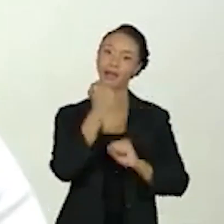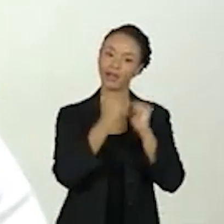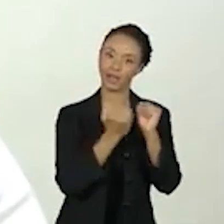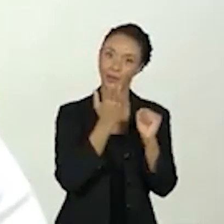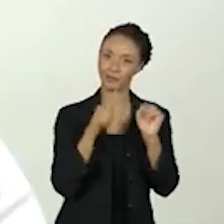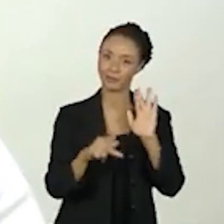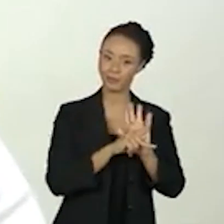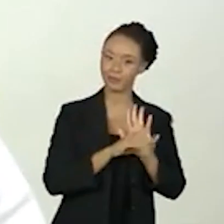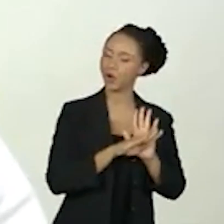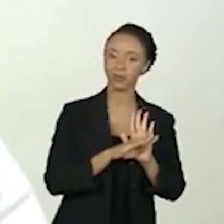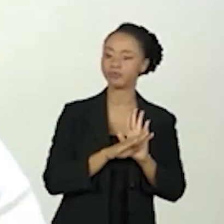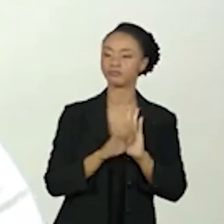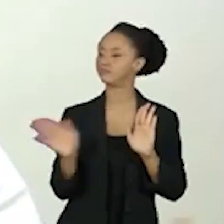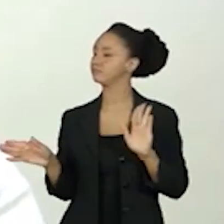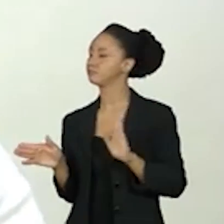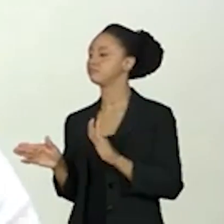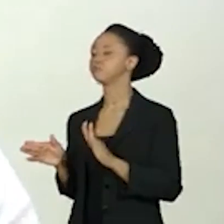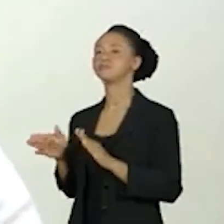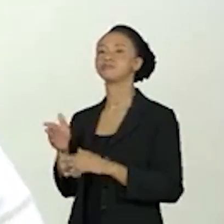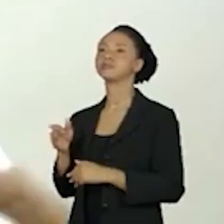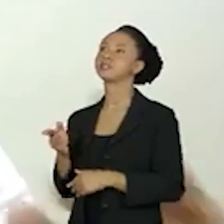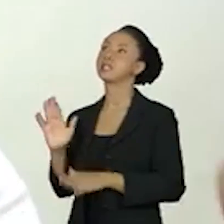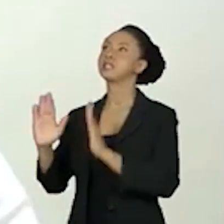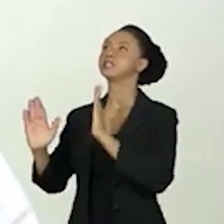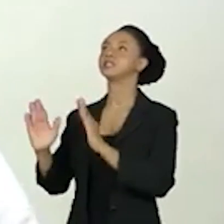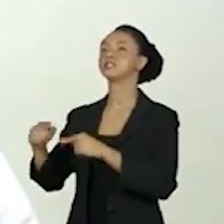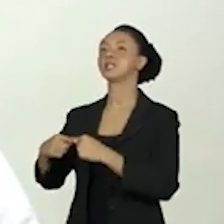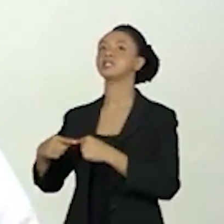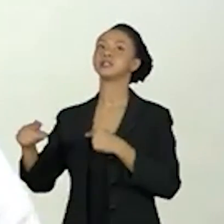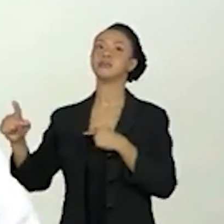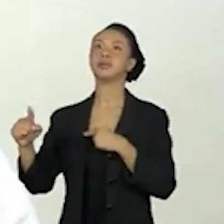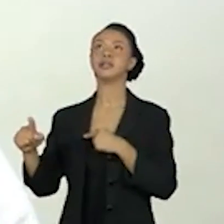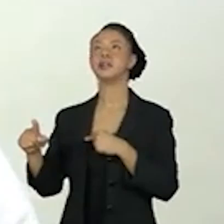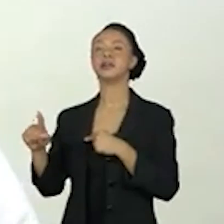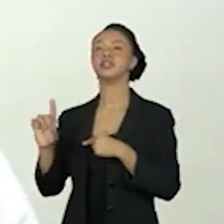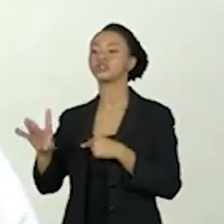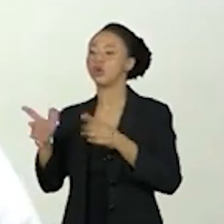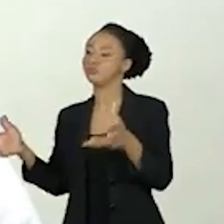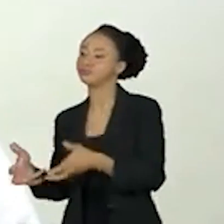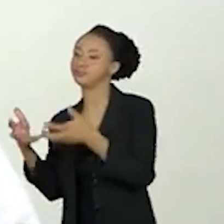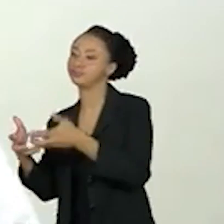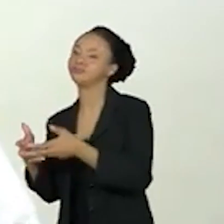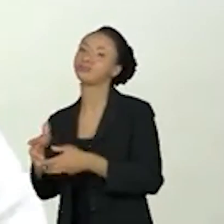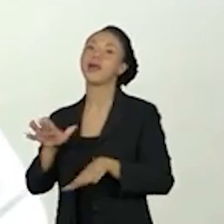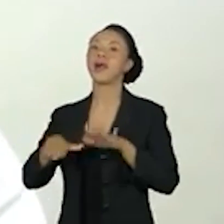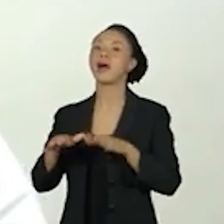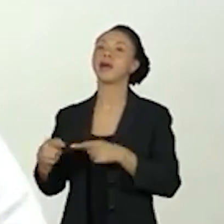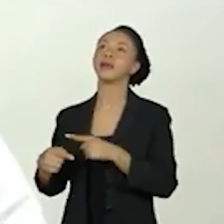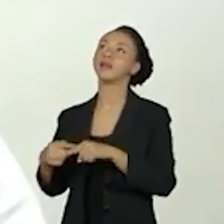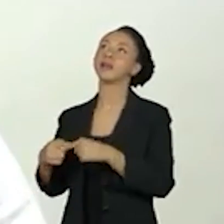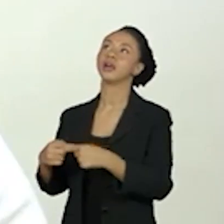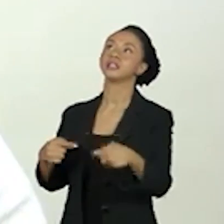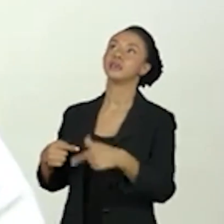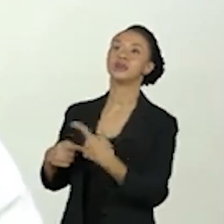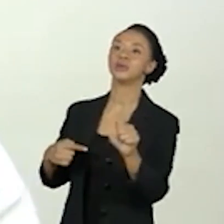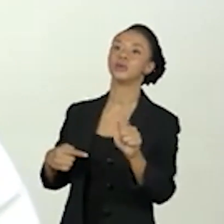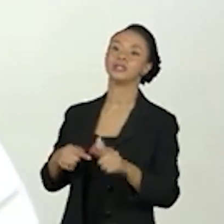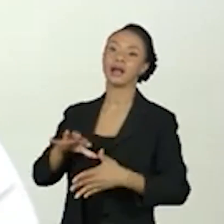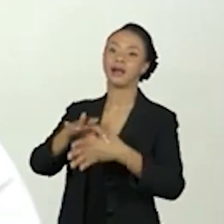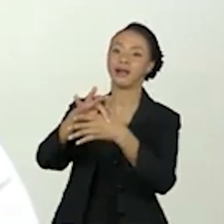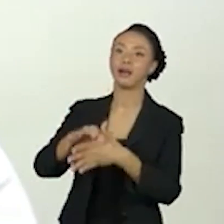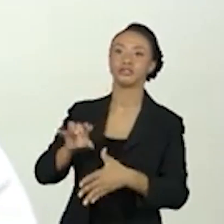alimentos saudáveis em casa. Então, tem semana que, sei lá, é o hortifruti, na outra semana são carnes. Então, a gente